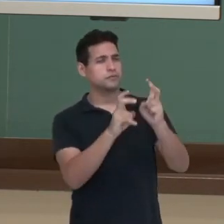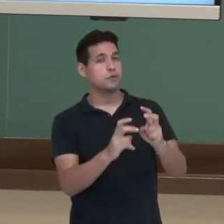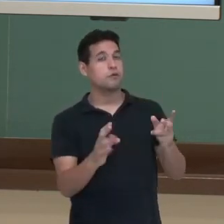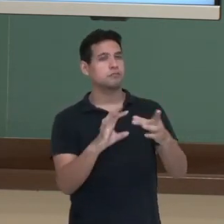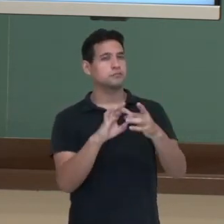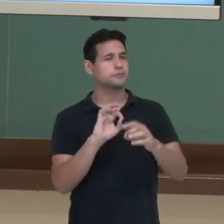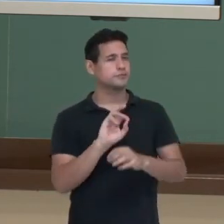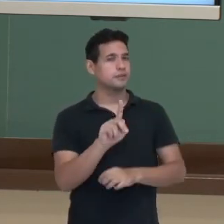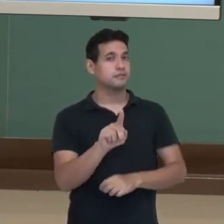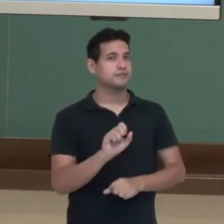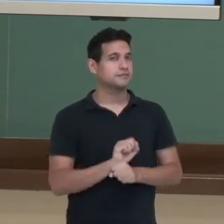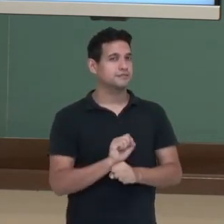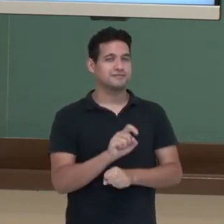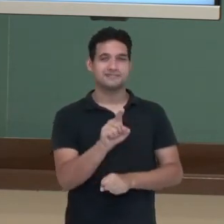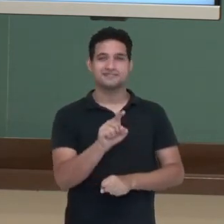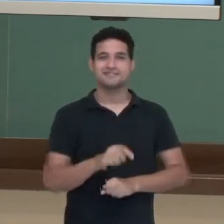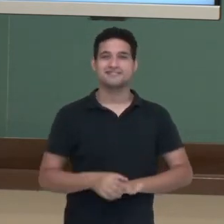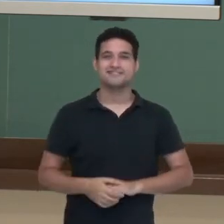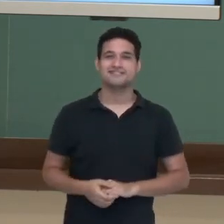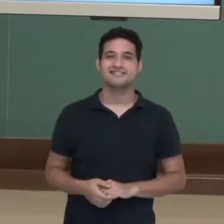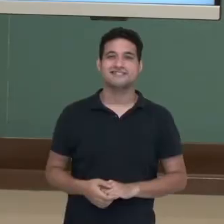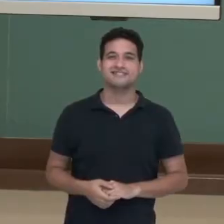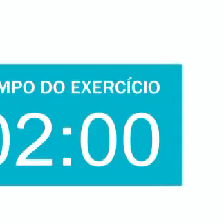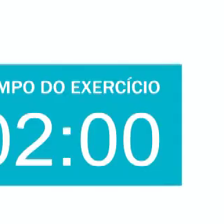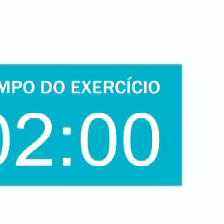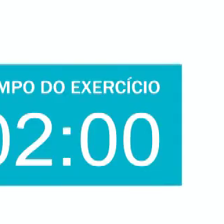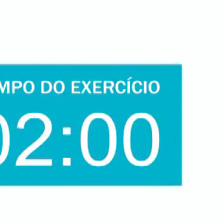conjunções. Ok? Até daqui a pouco.